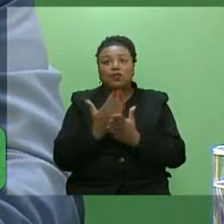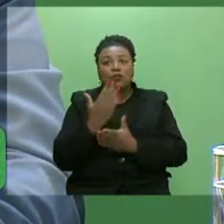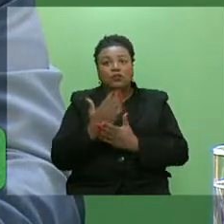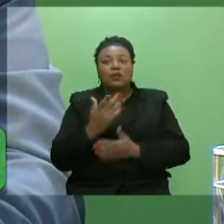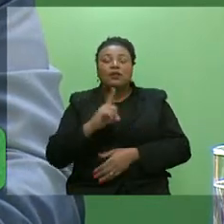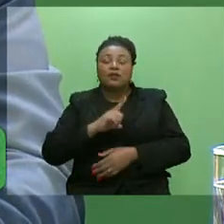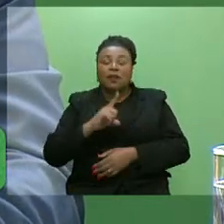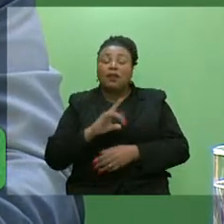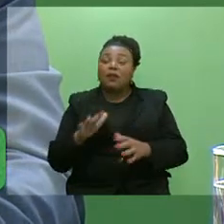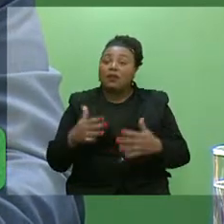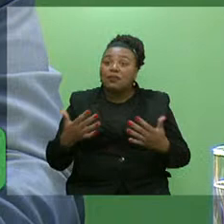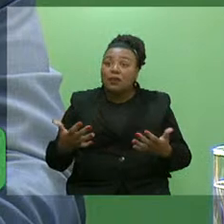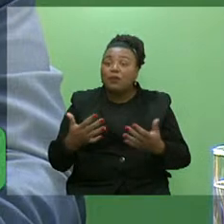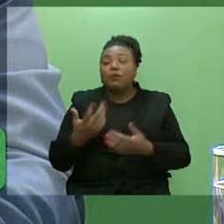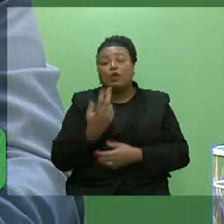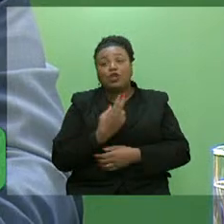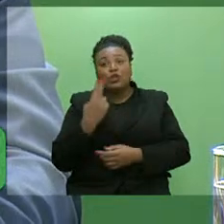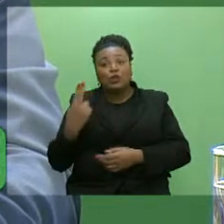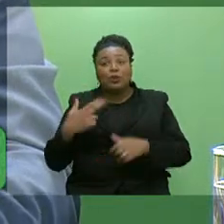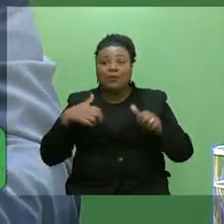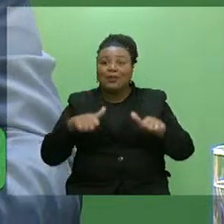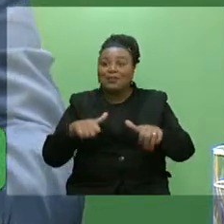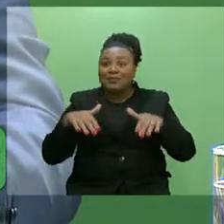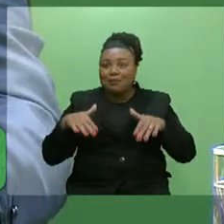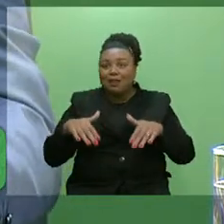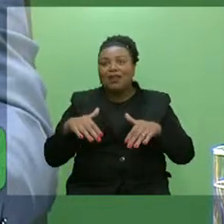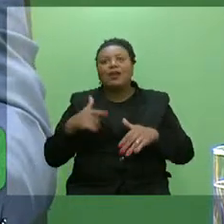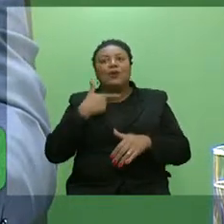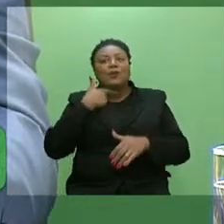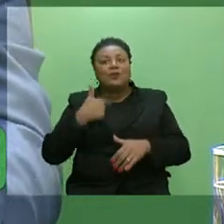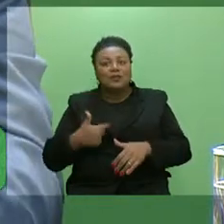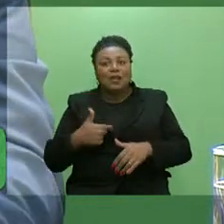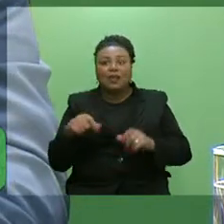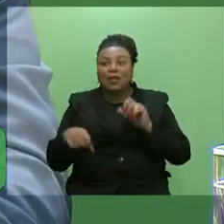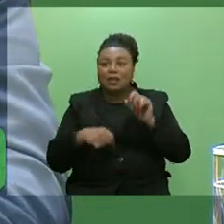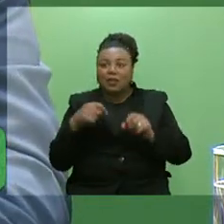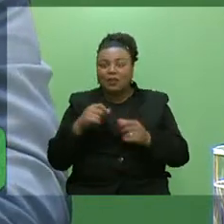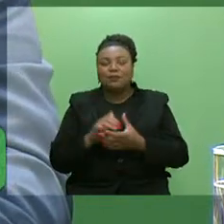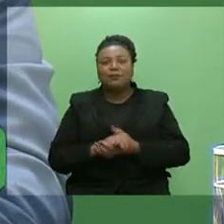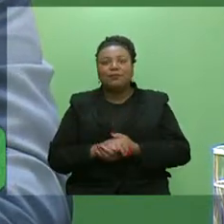Então, eu, em nome da Assembleia Legislativa do Estado, gostaria de